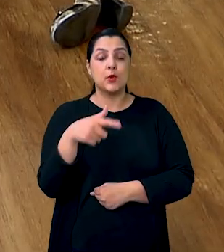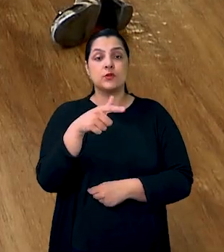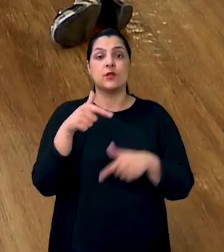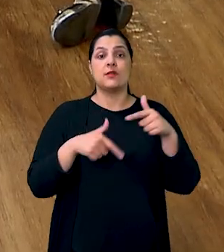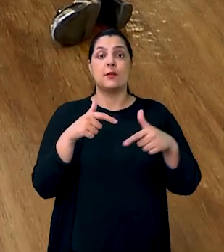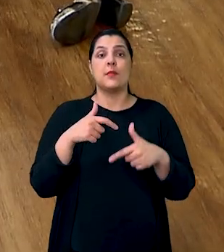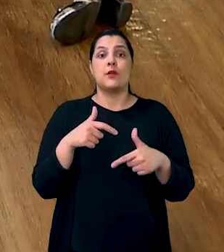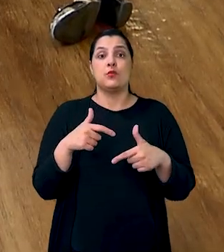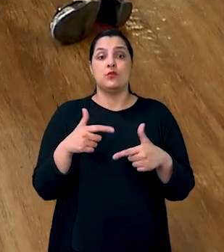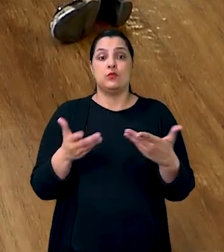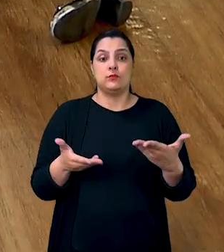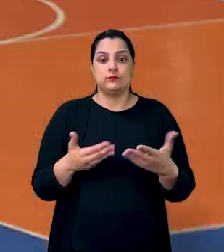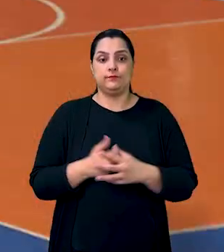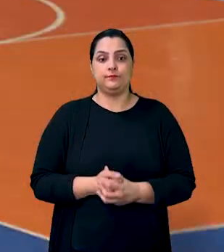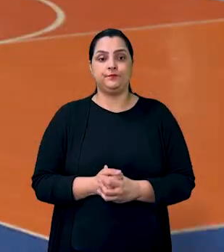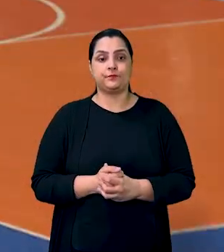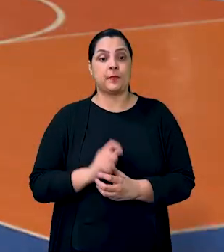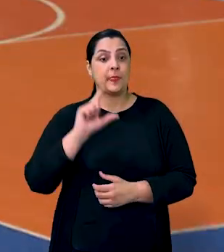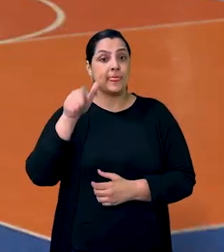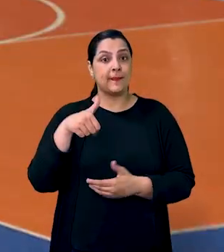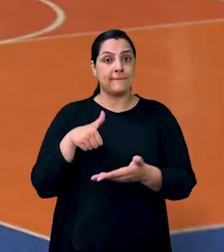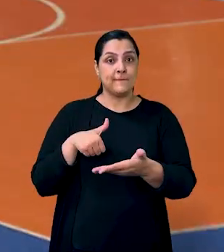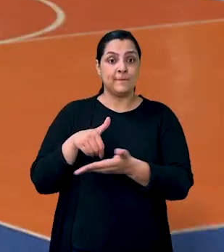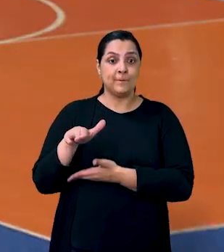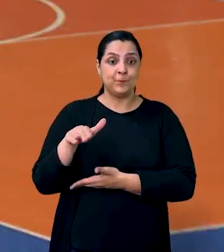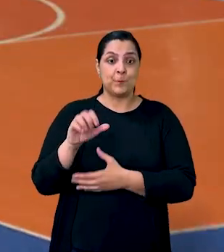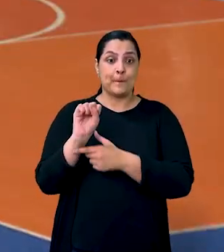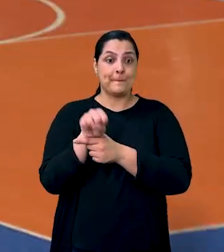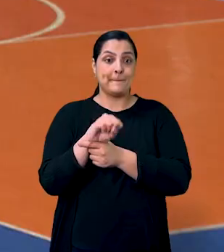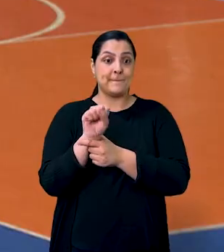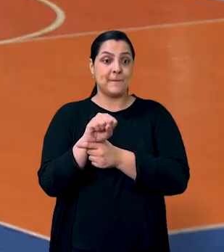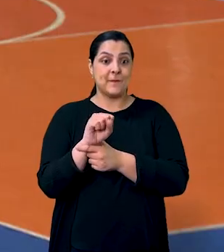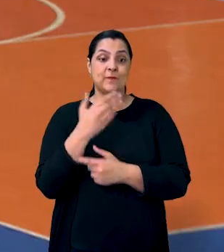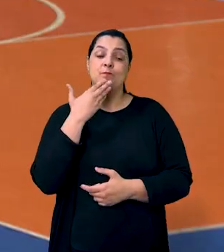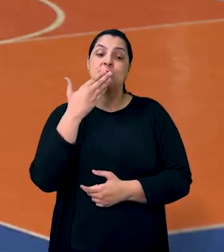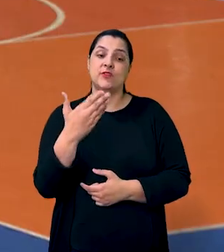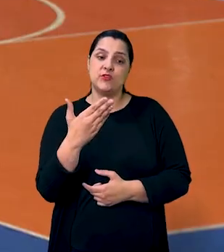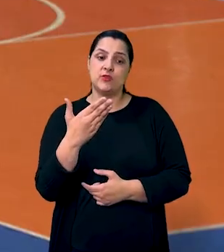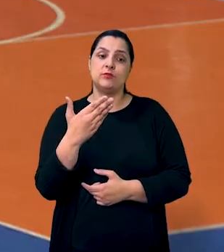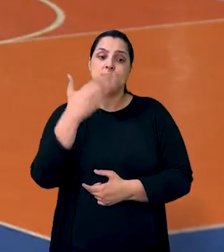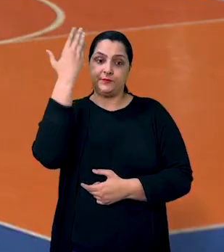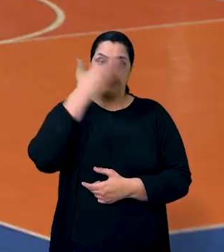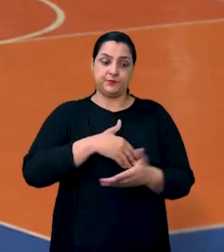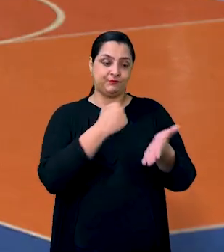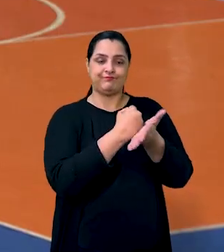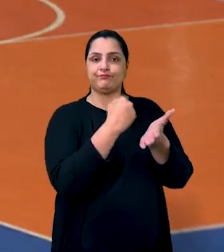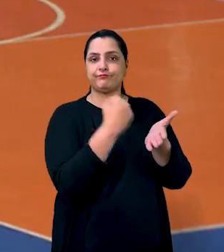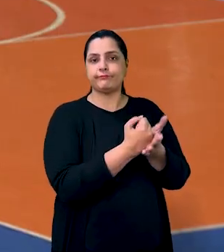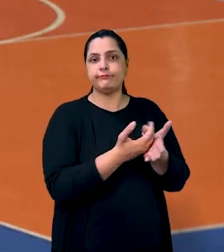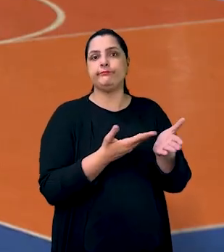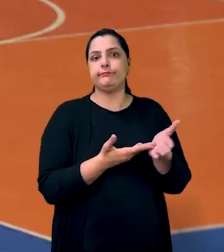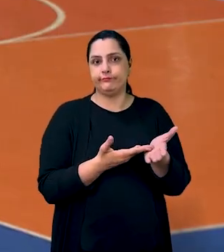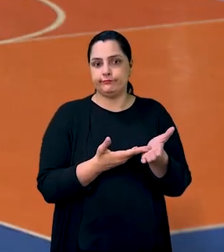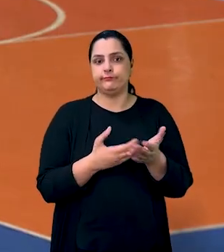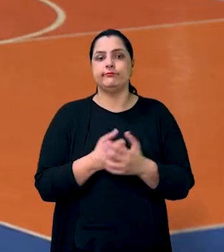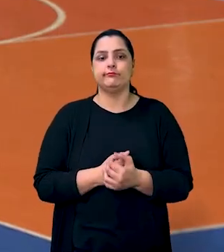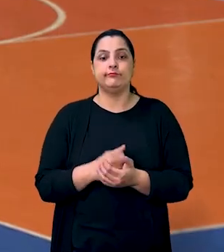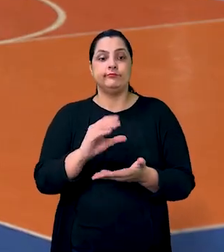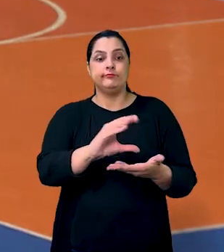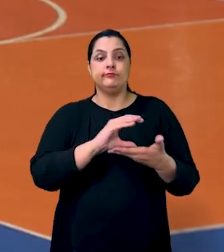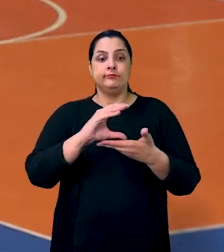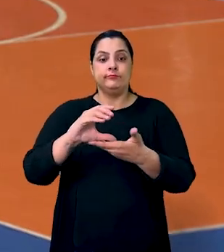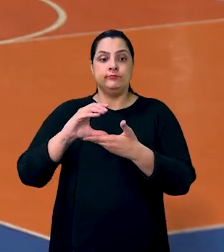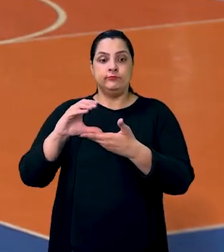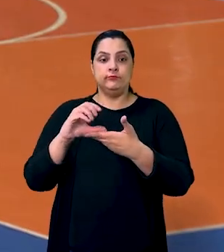do início das atividades. Após ser dispensada, a fisioterapeuta solicitou o reconhecimento de vínculos de emprego